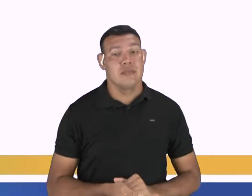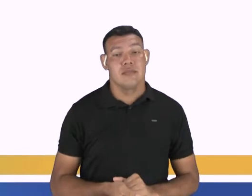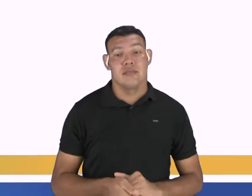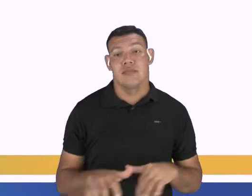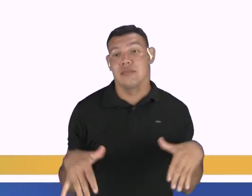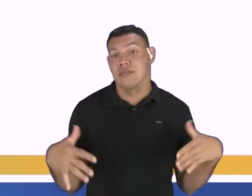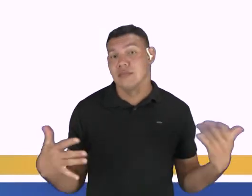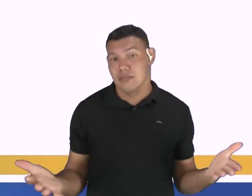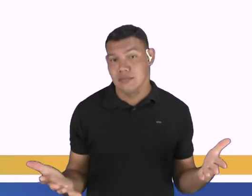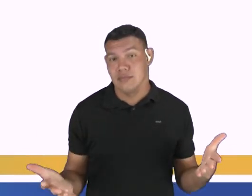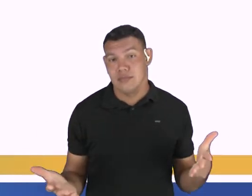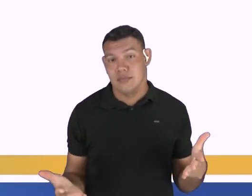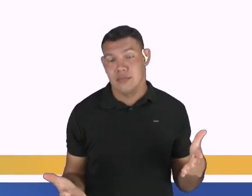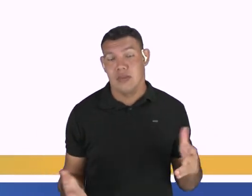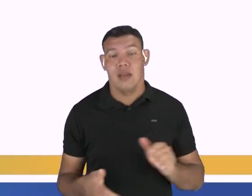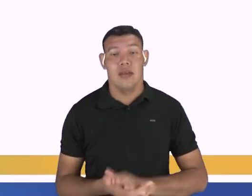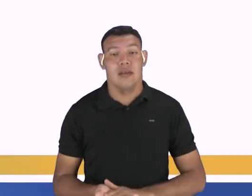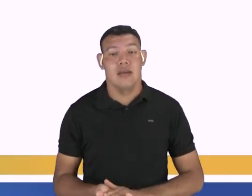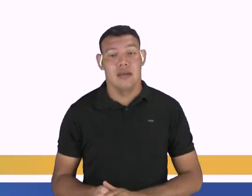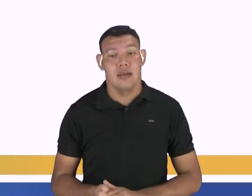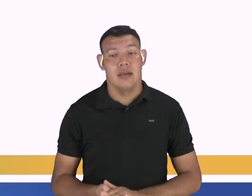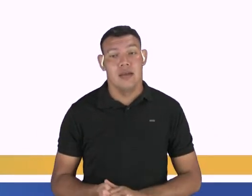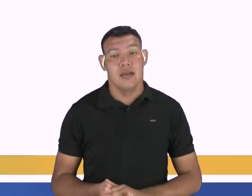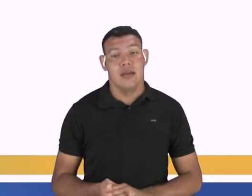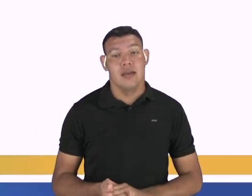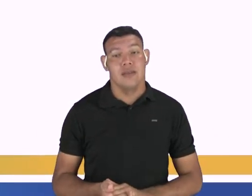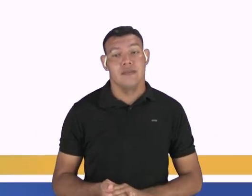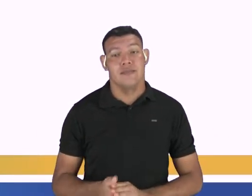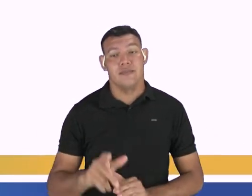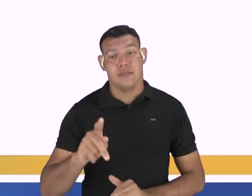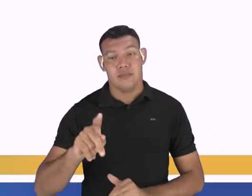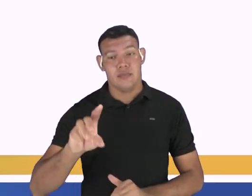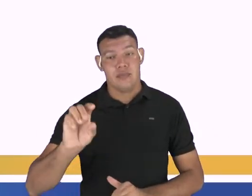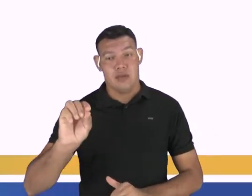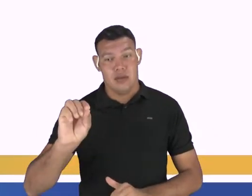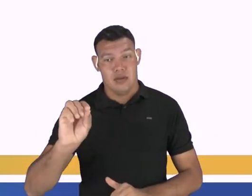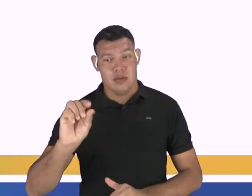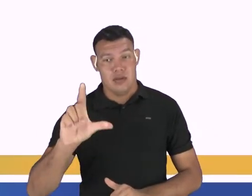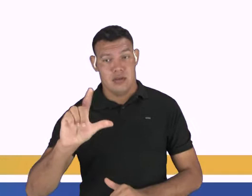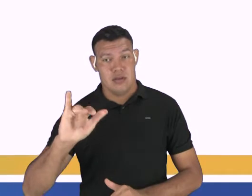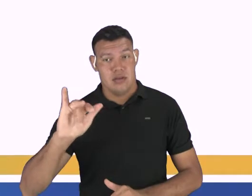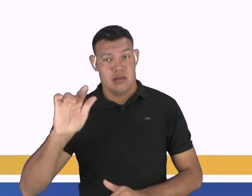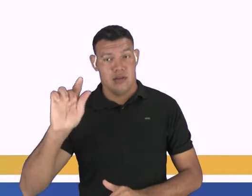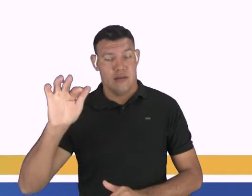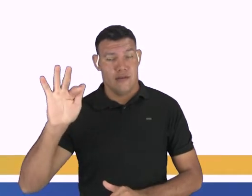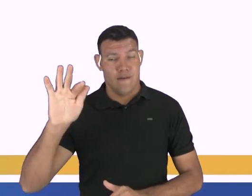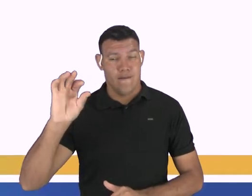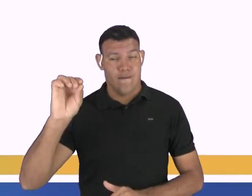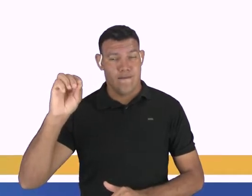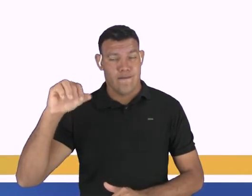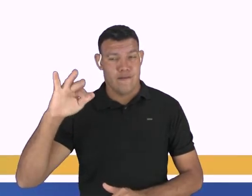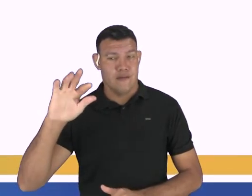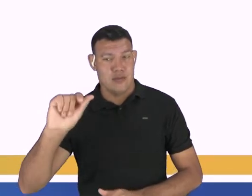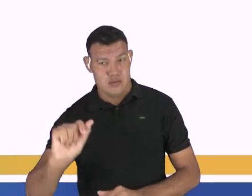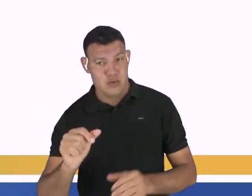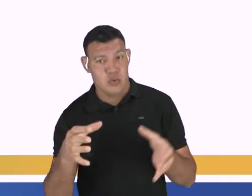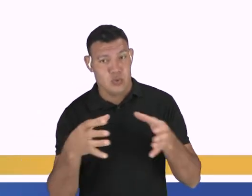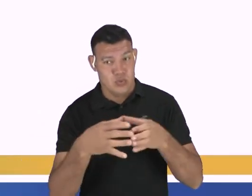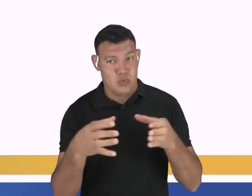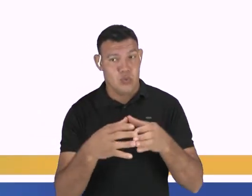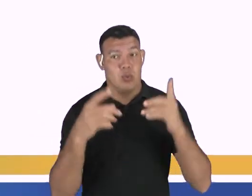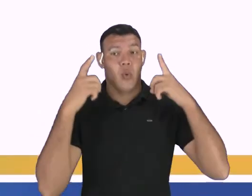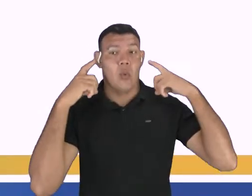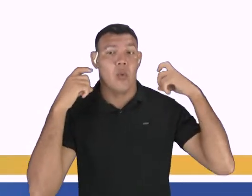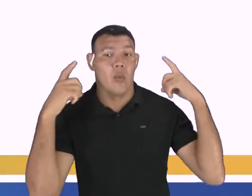a polifonia vem a ser a multiplicidade dos sons, conjunto harmonioso dos